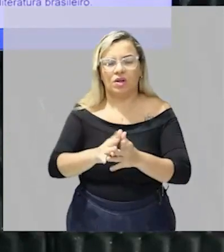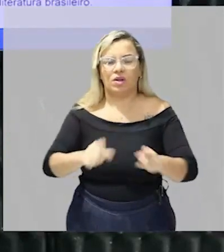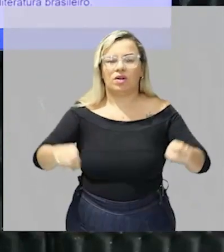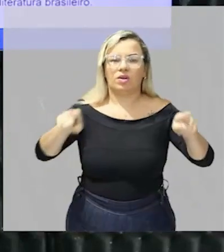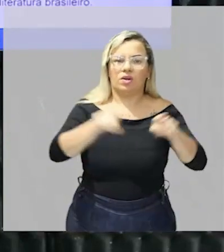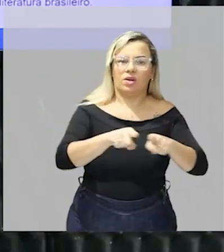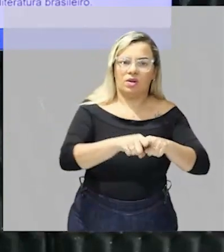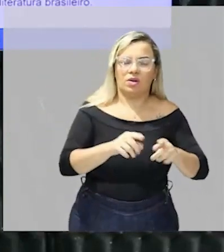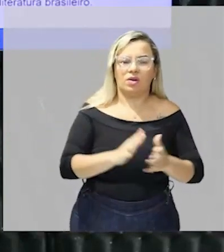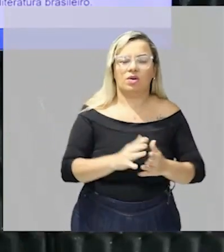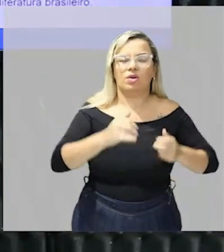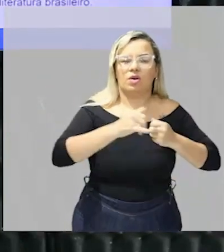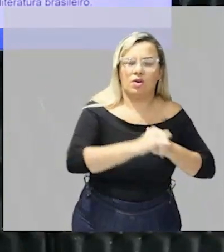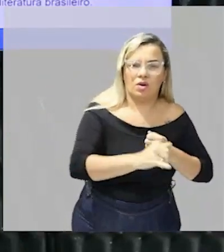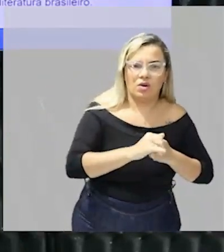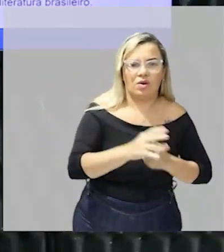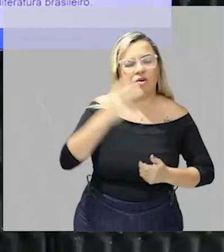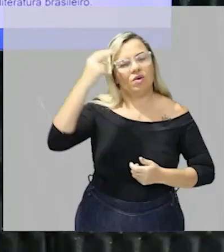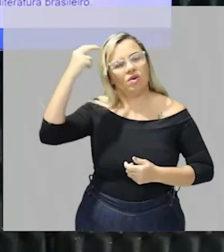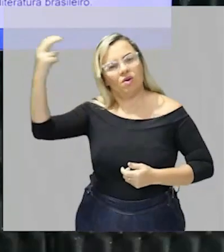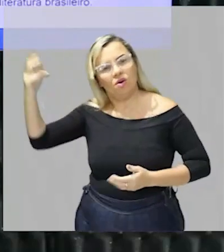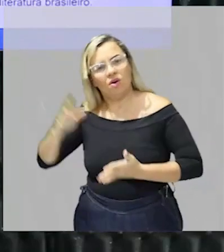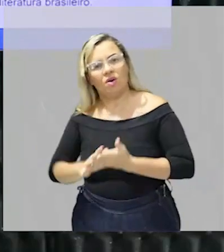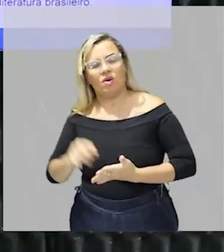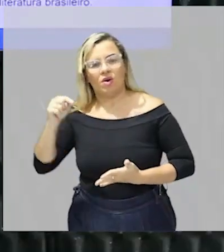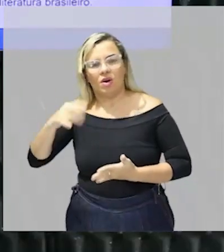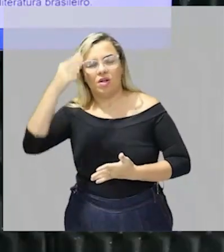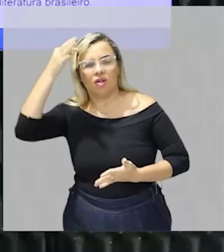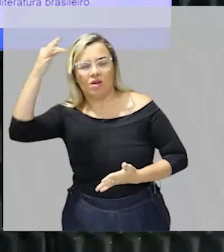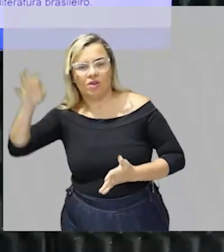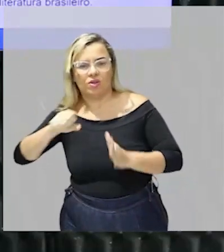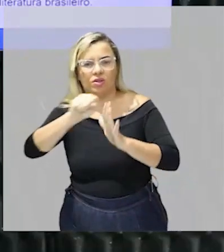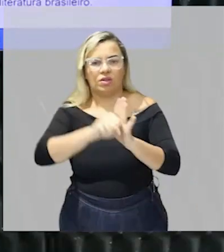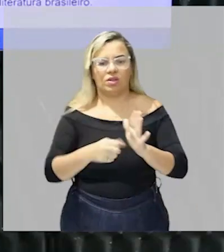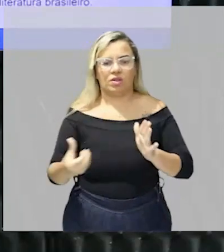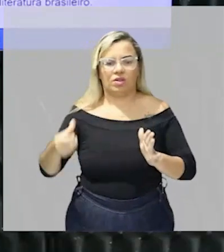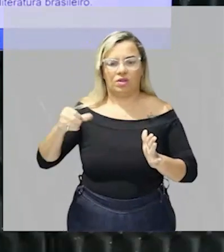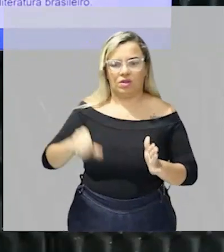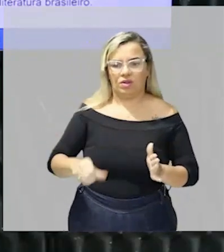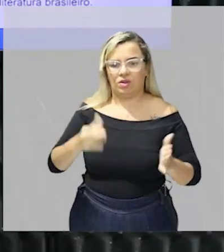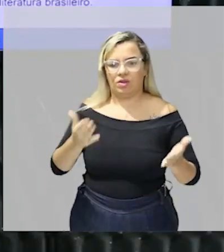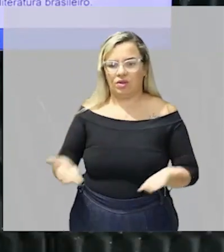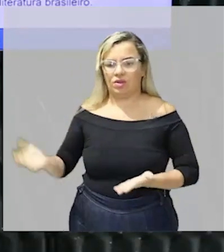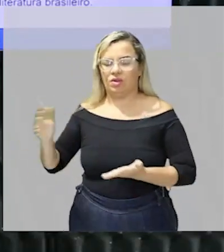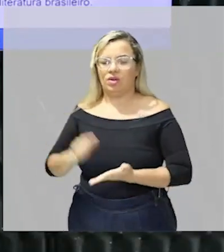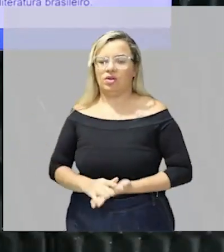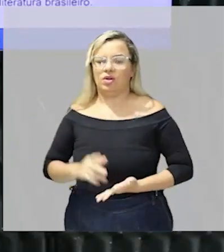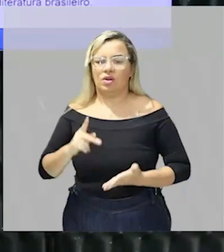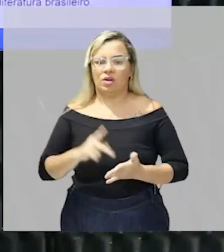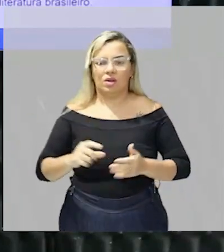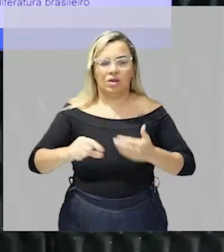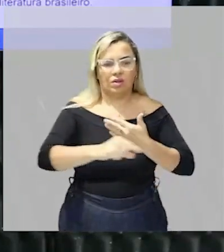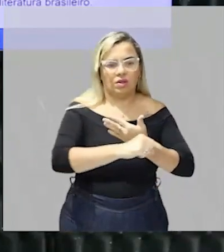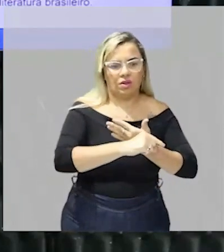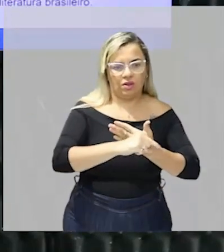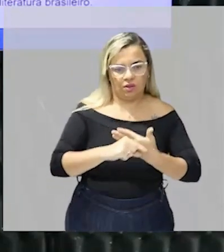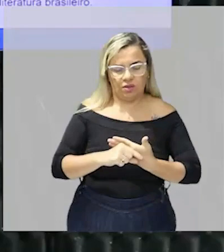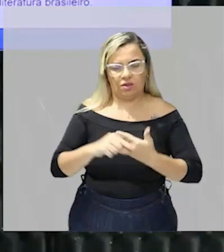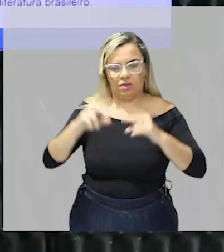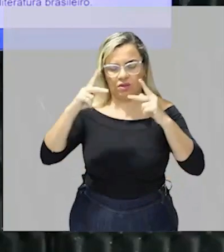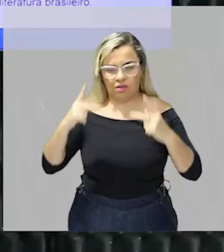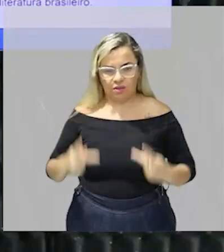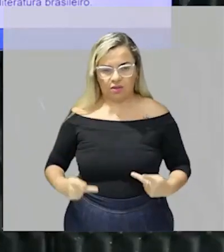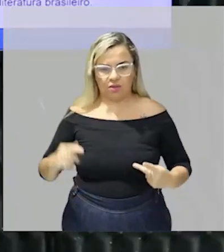trabalho mais intelectual e teórico ali do século XIX. O fato de seus autores serem verdadeiros